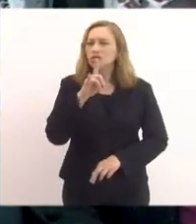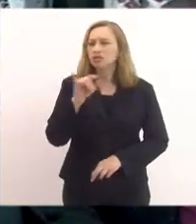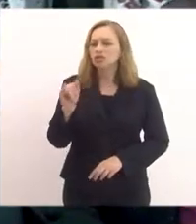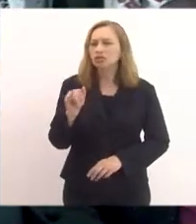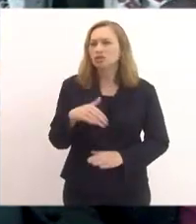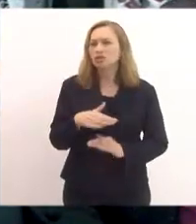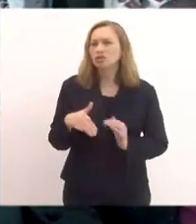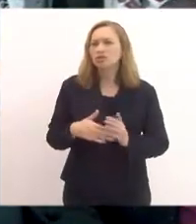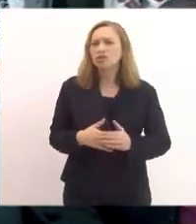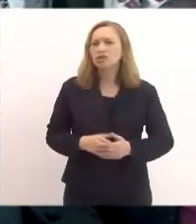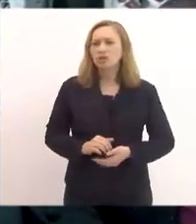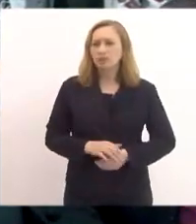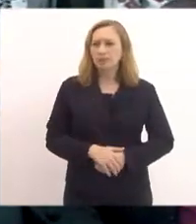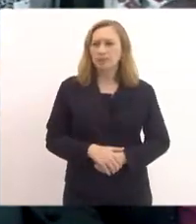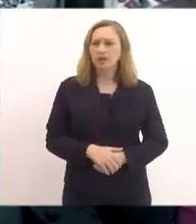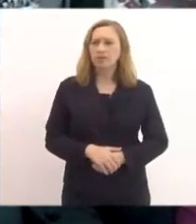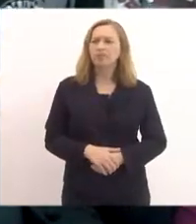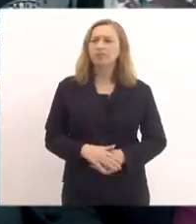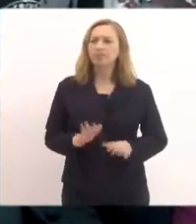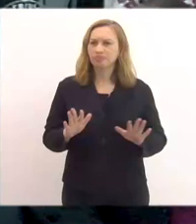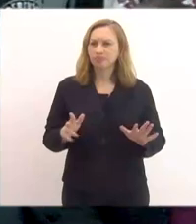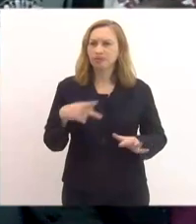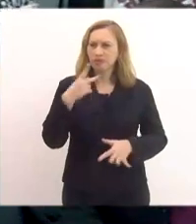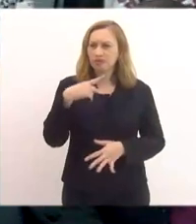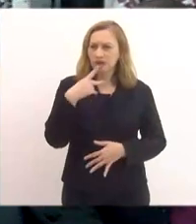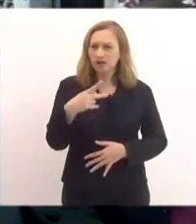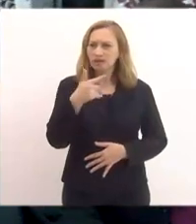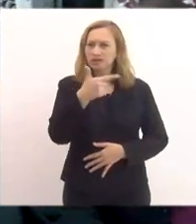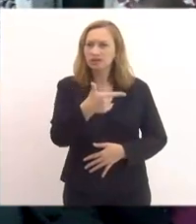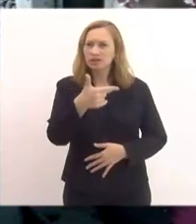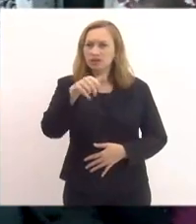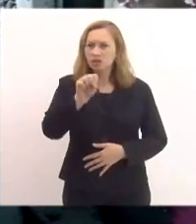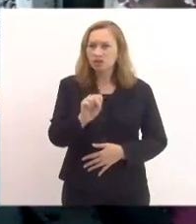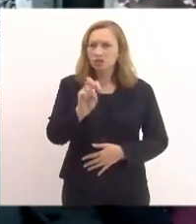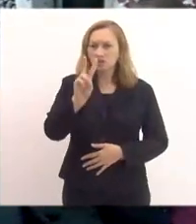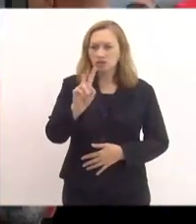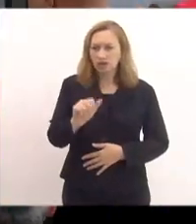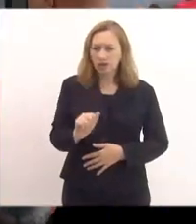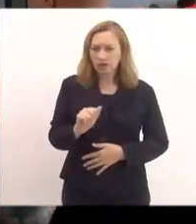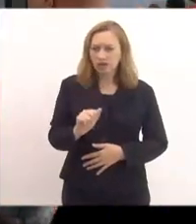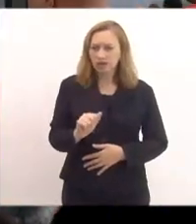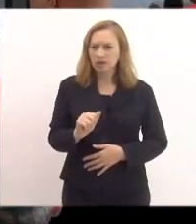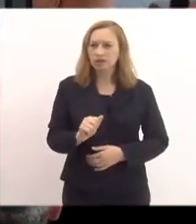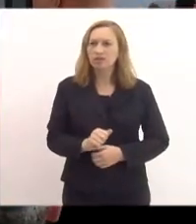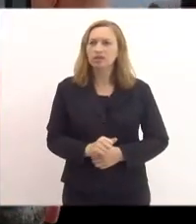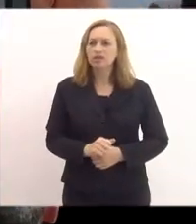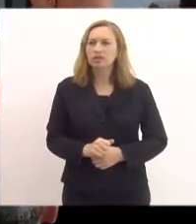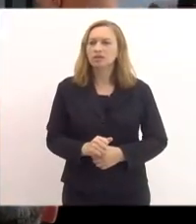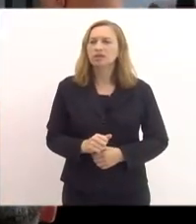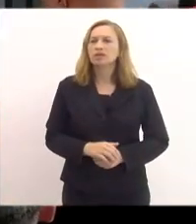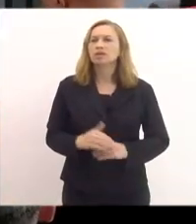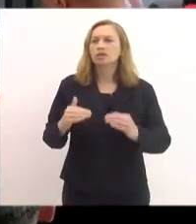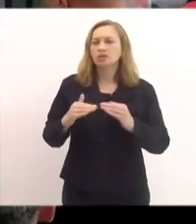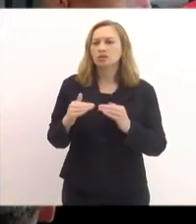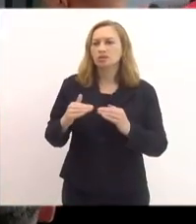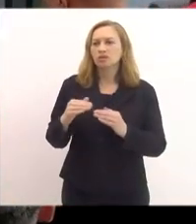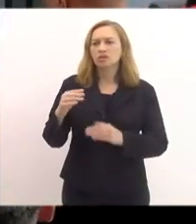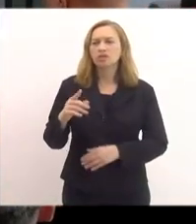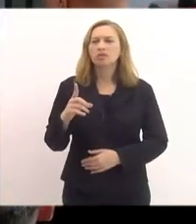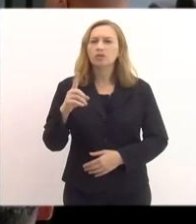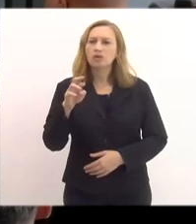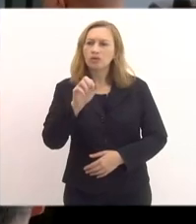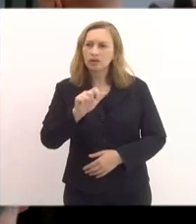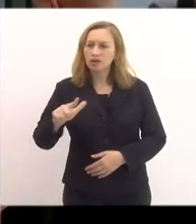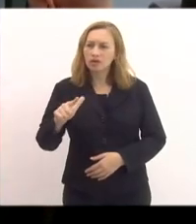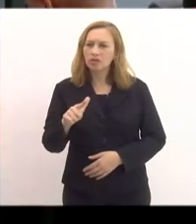Bom dia a todos. Queria fazer um parêntese nessas 28 vagas. Que se me permite, eu inclusive tive com o Coronel Moraes, que nos atendeu inclusive muito